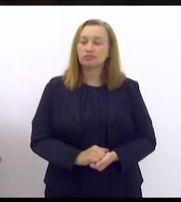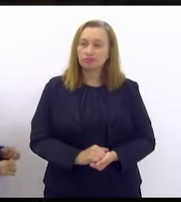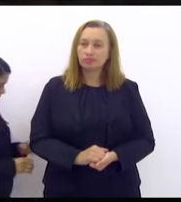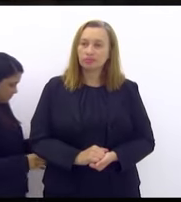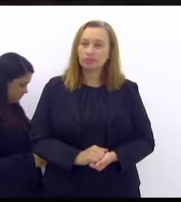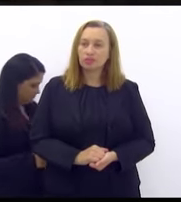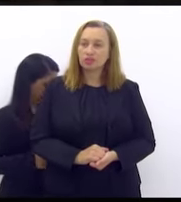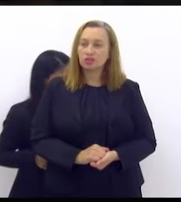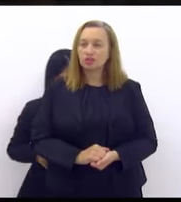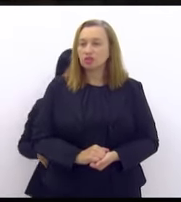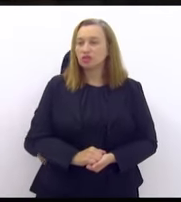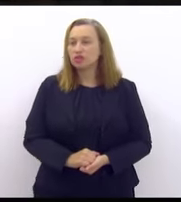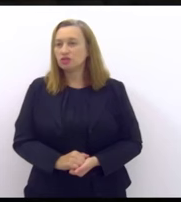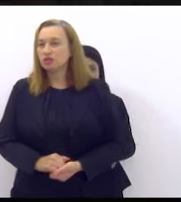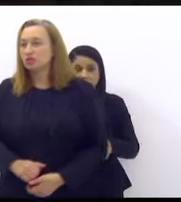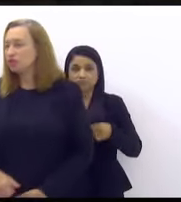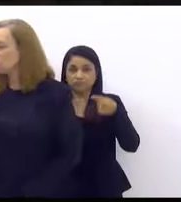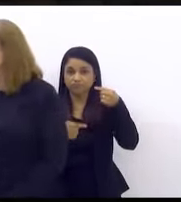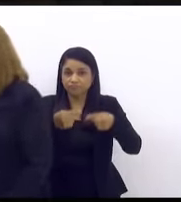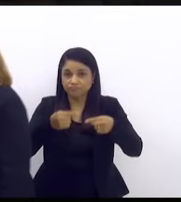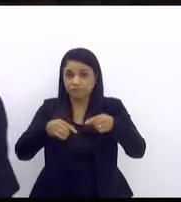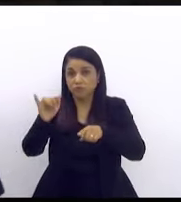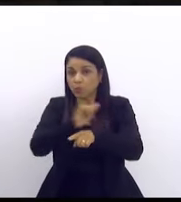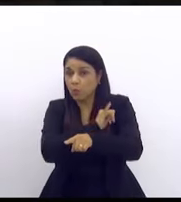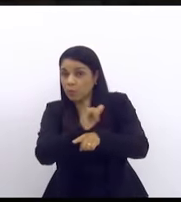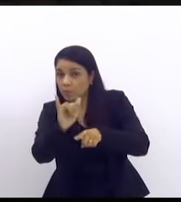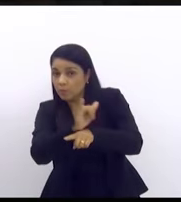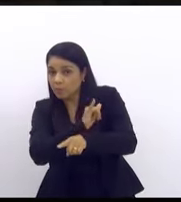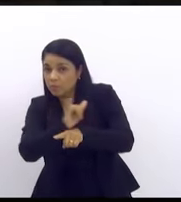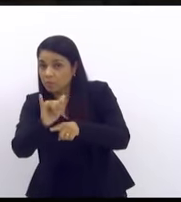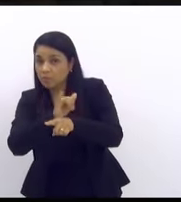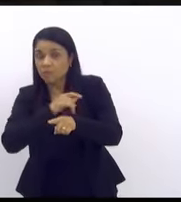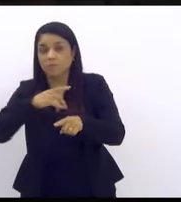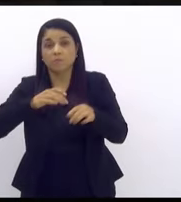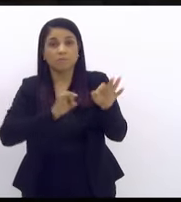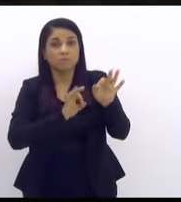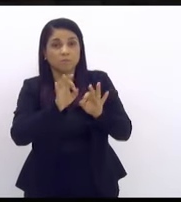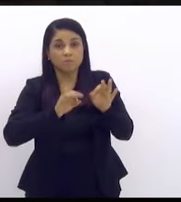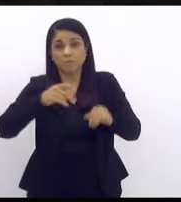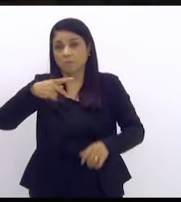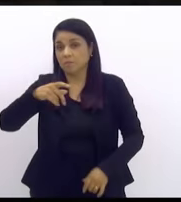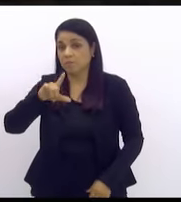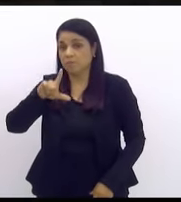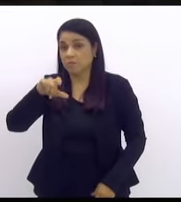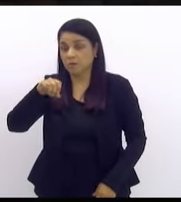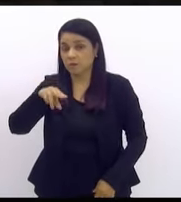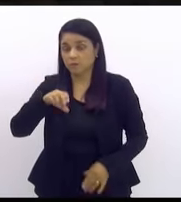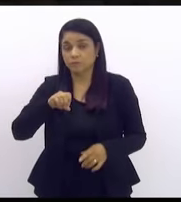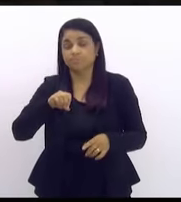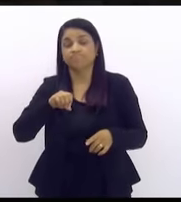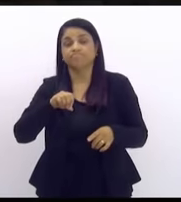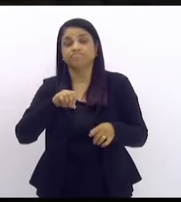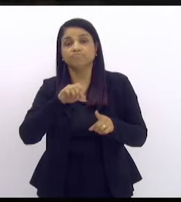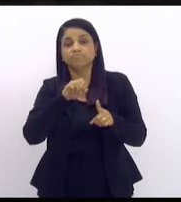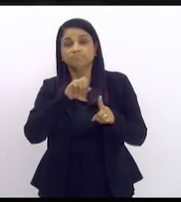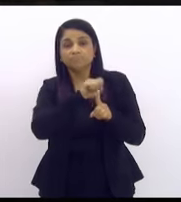discutindo um plano estratégico de desenvolvimento econômico social. E eu ouvi aqui